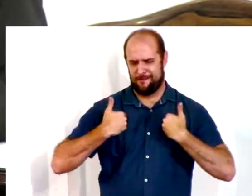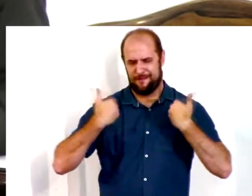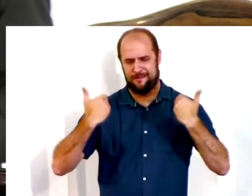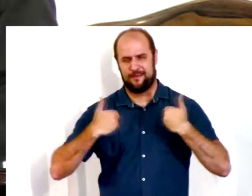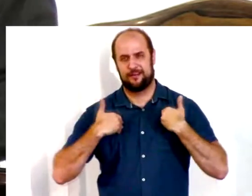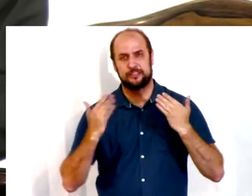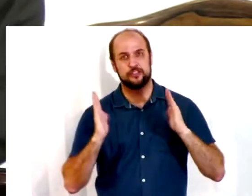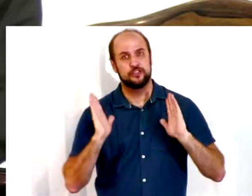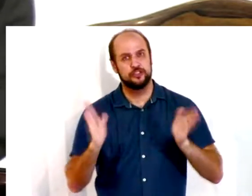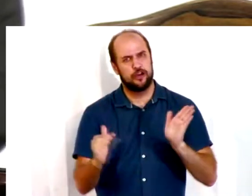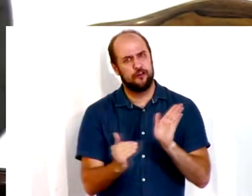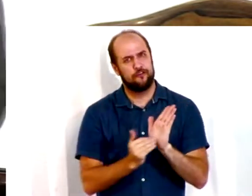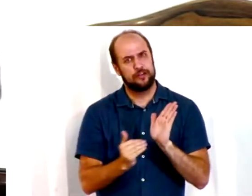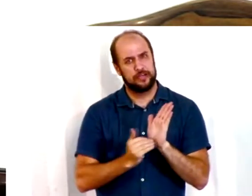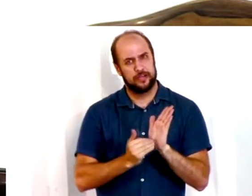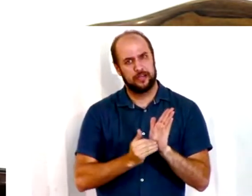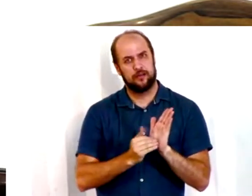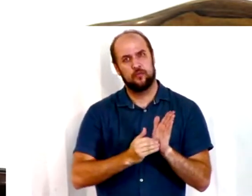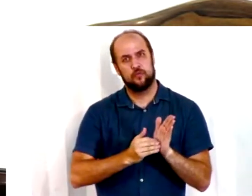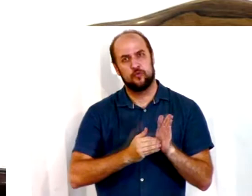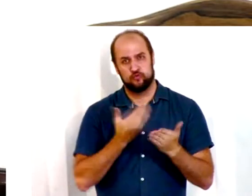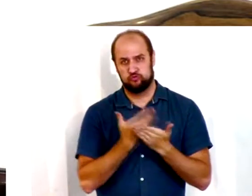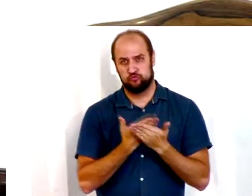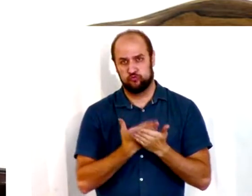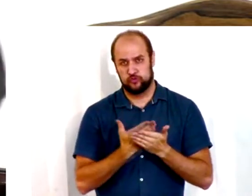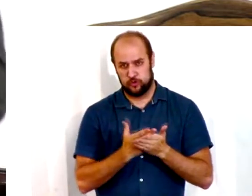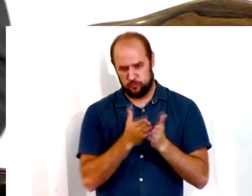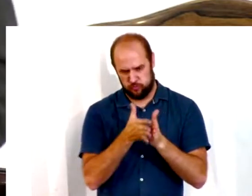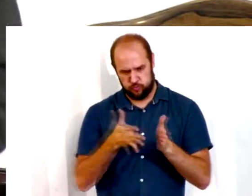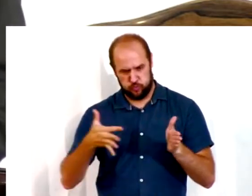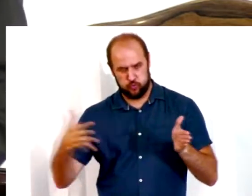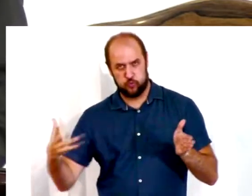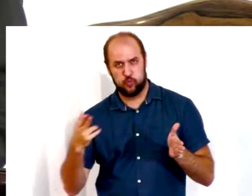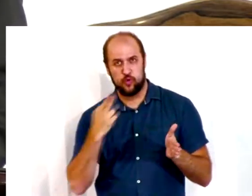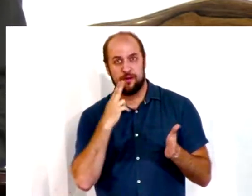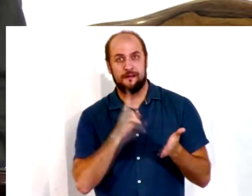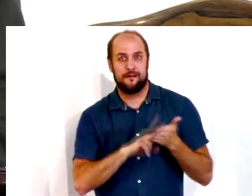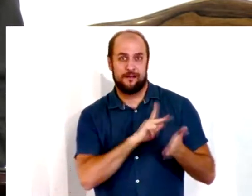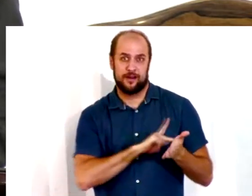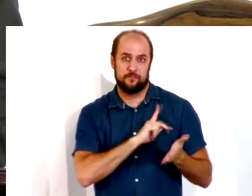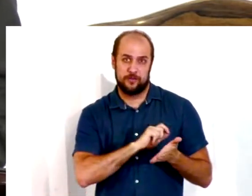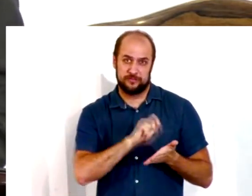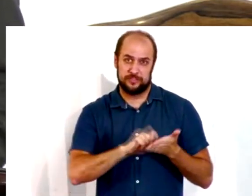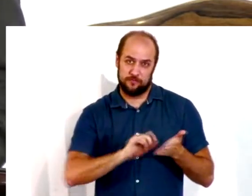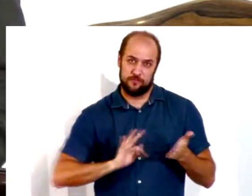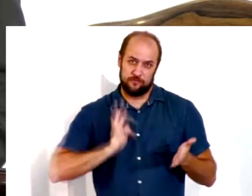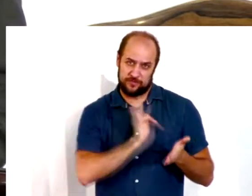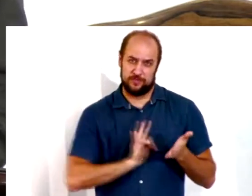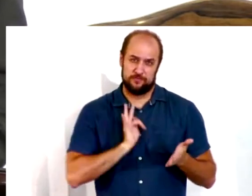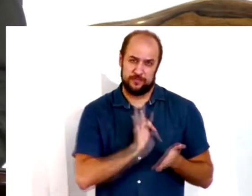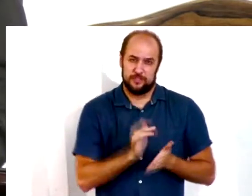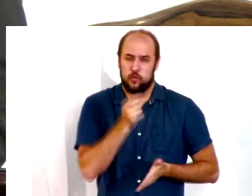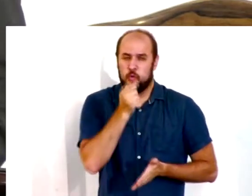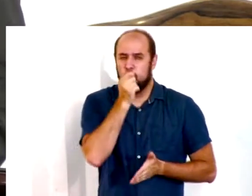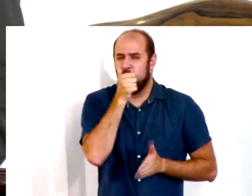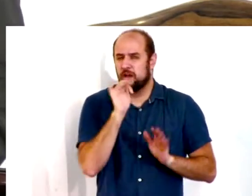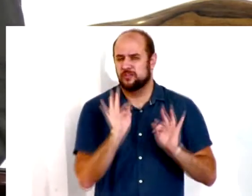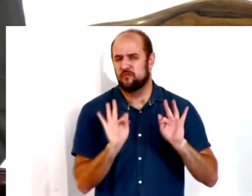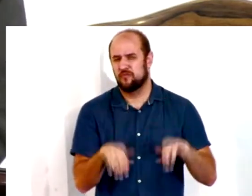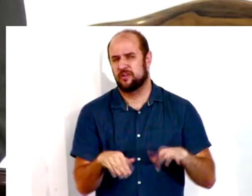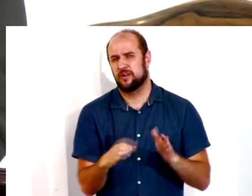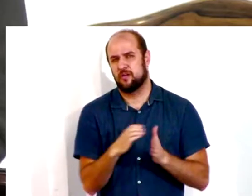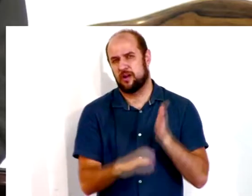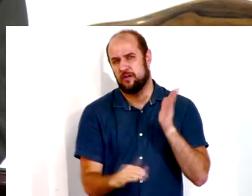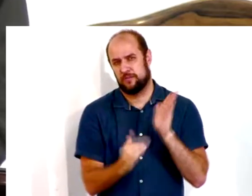estamos terminando a série de estudos aqui na carta de Paulo aos Filipenses. Estamos chegando agora no final do último